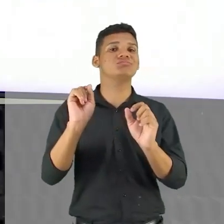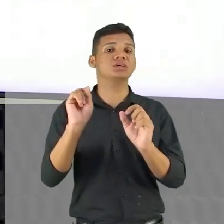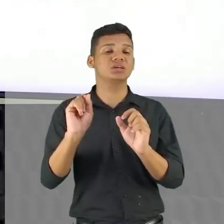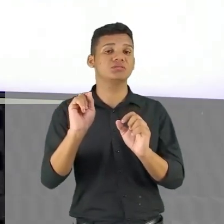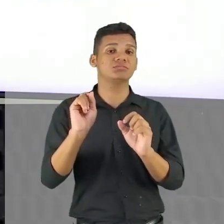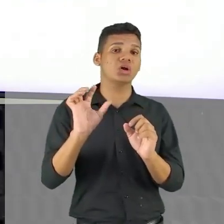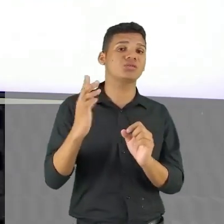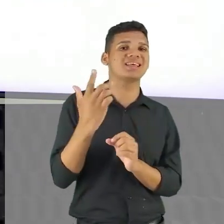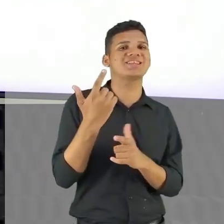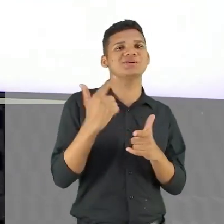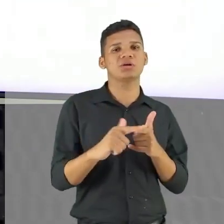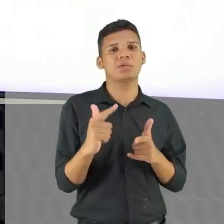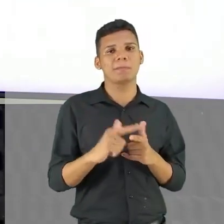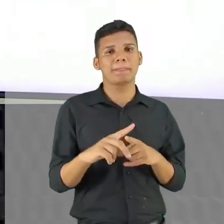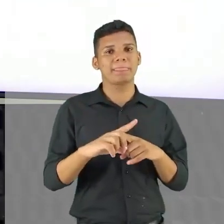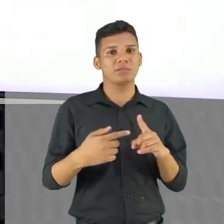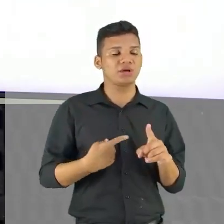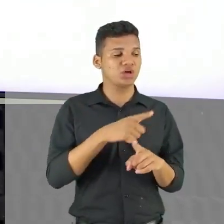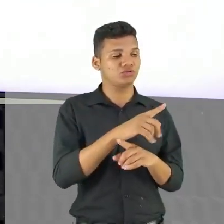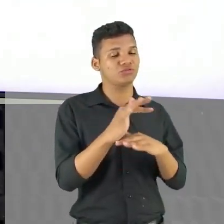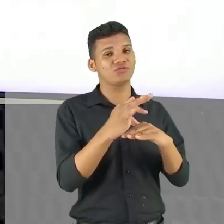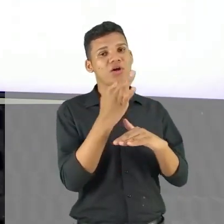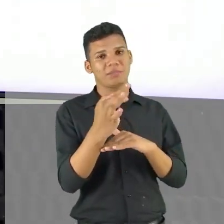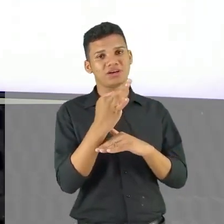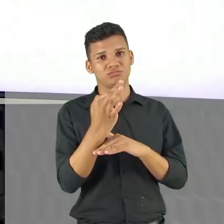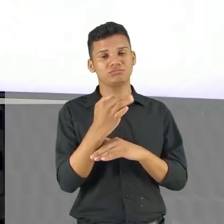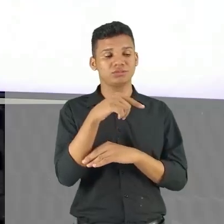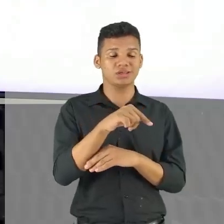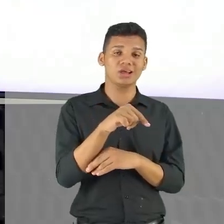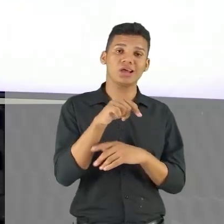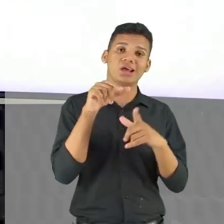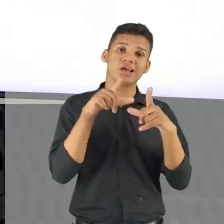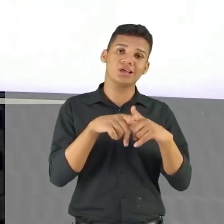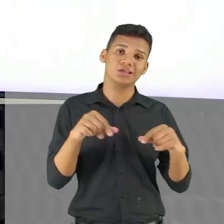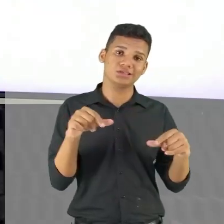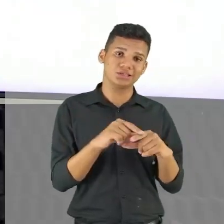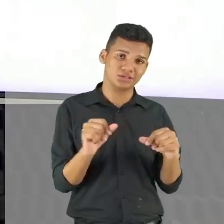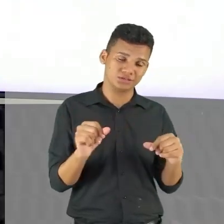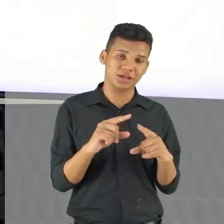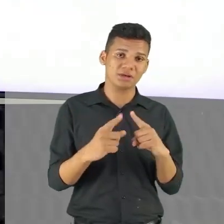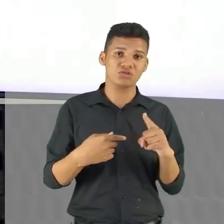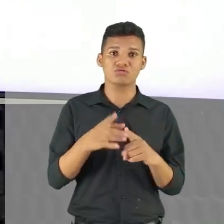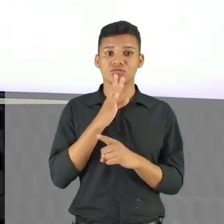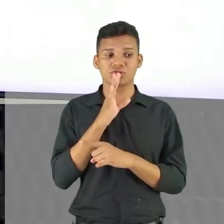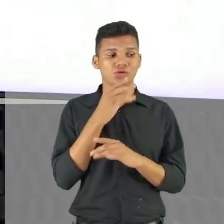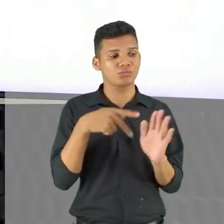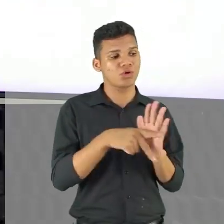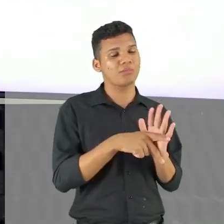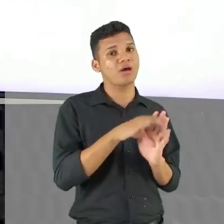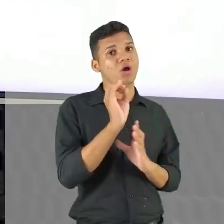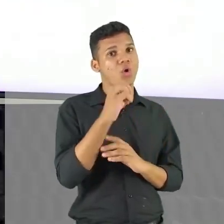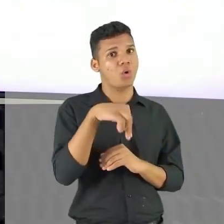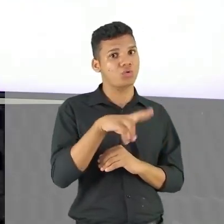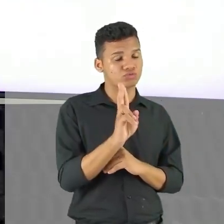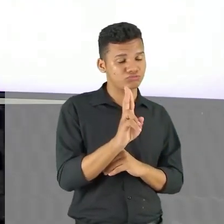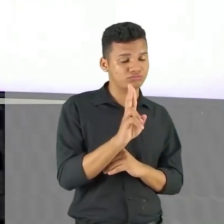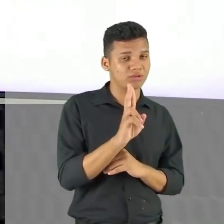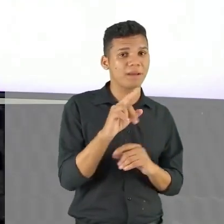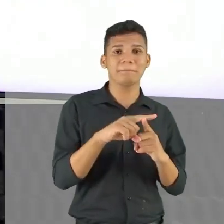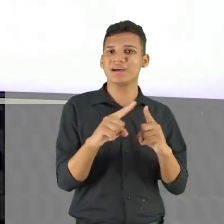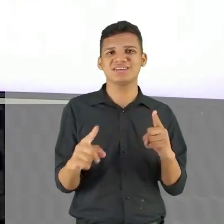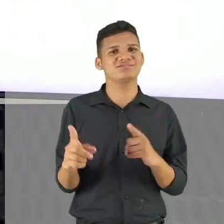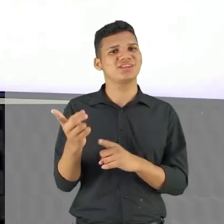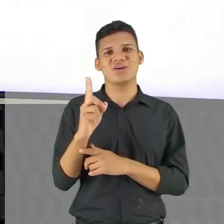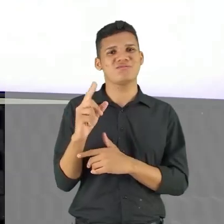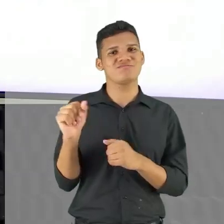a validação formal do Estado de Israel, reconhecido pela ONU, e não foi